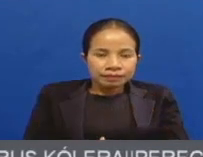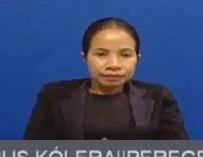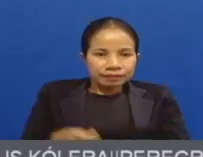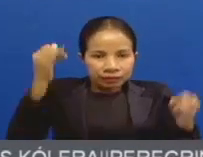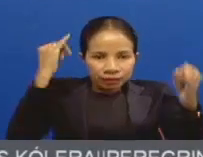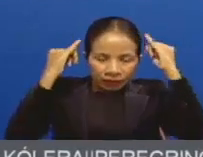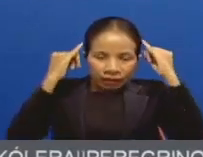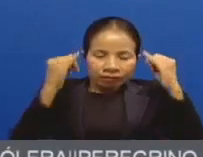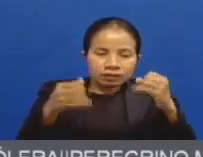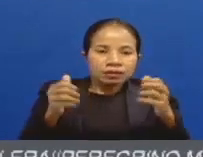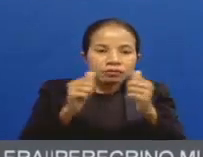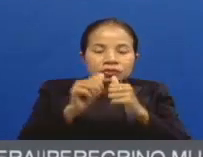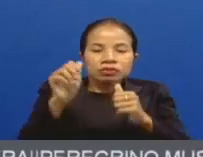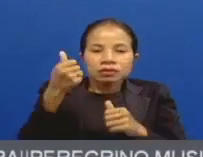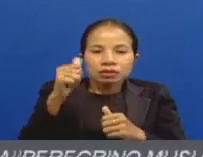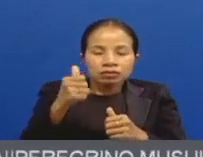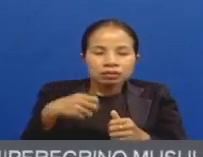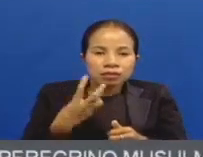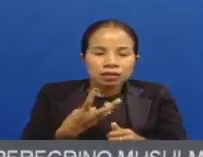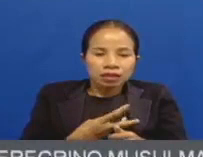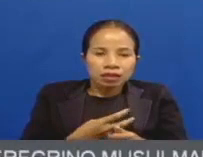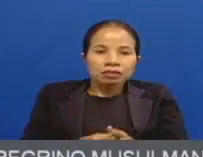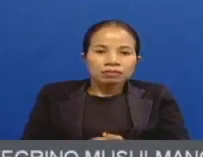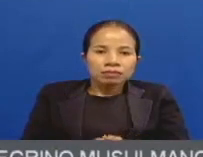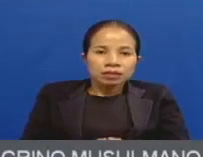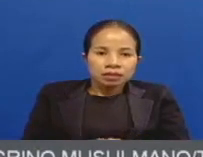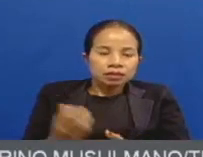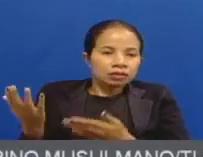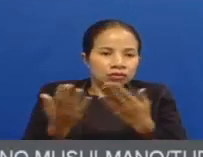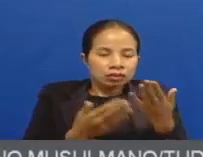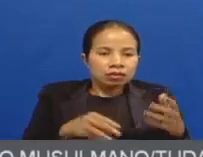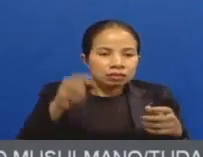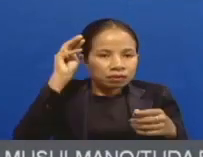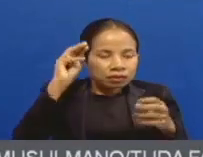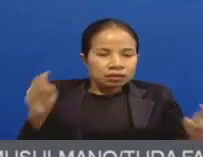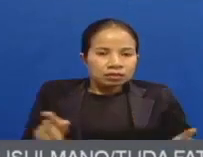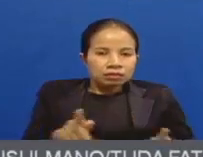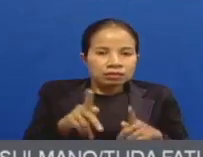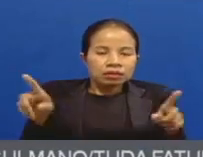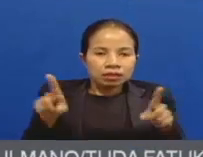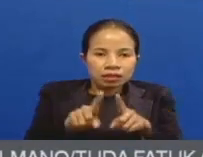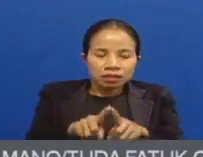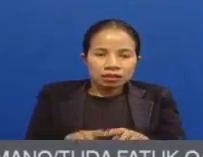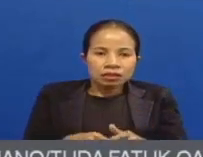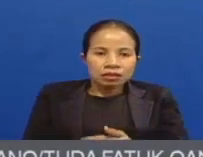informação em que denúncia sanulo, maka me consegue haruka te ona bahin Ministério Público, hanesan